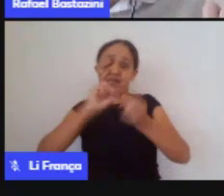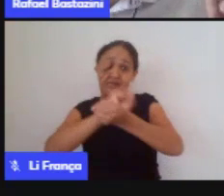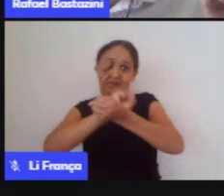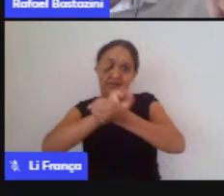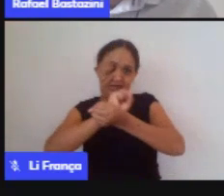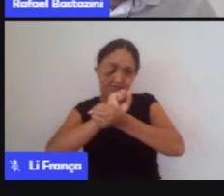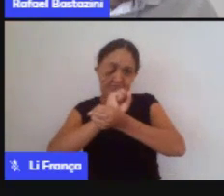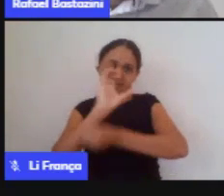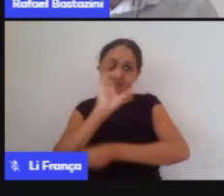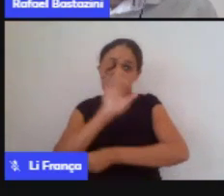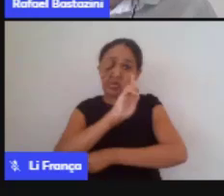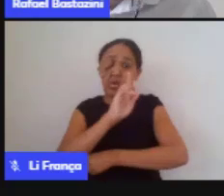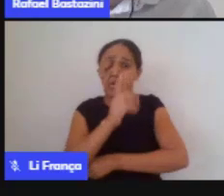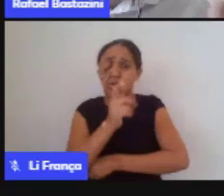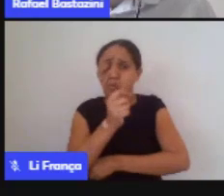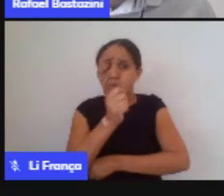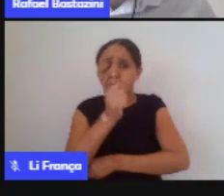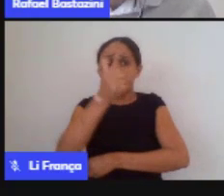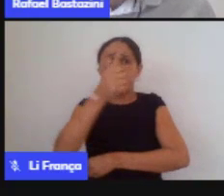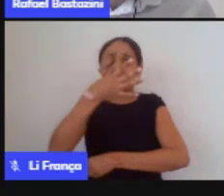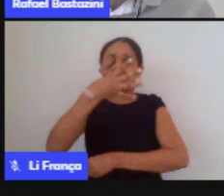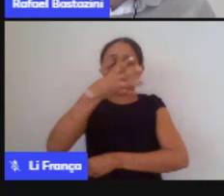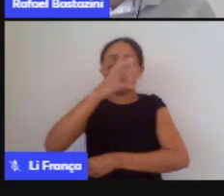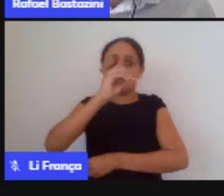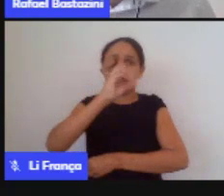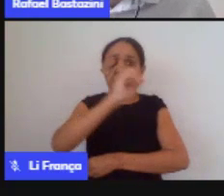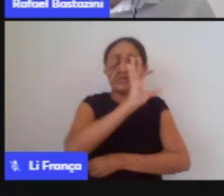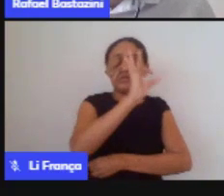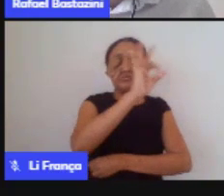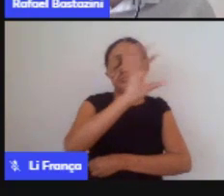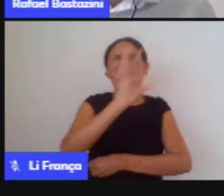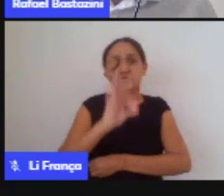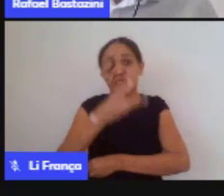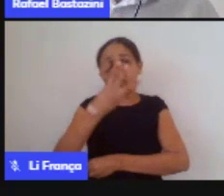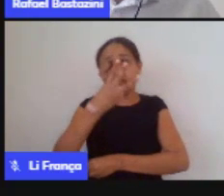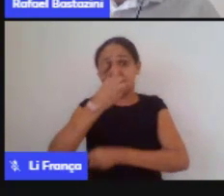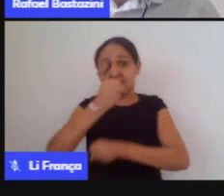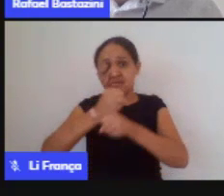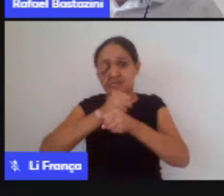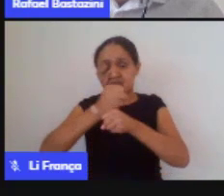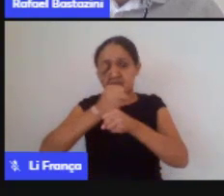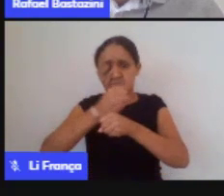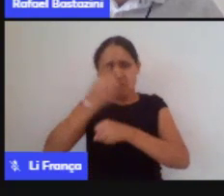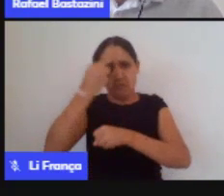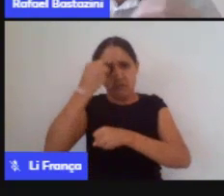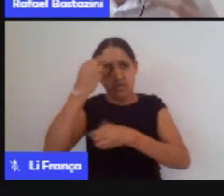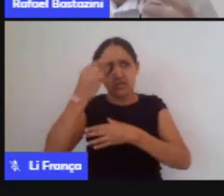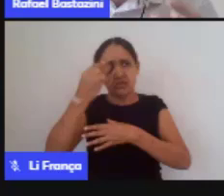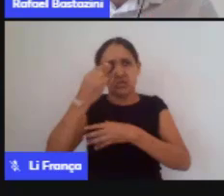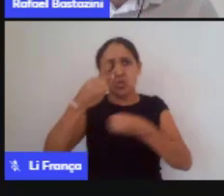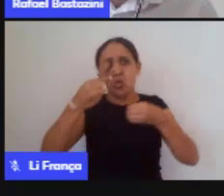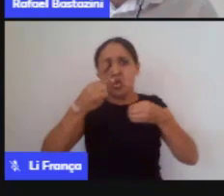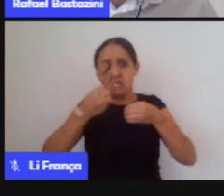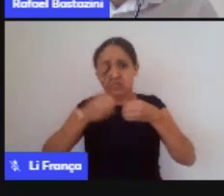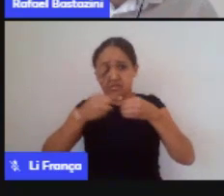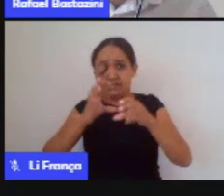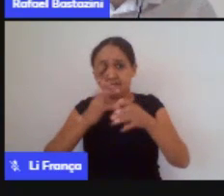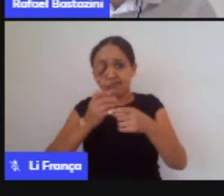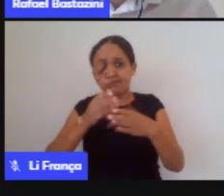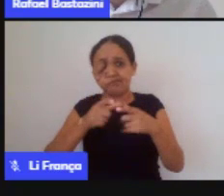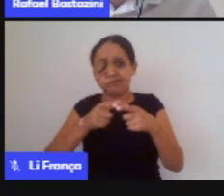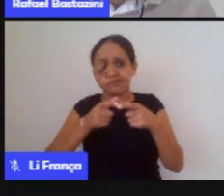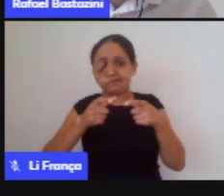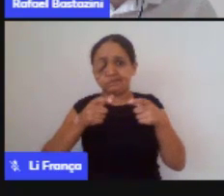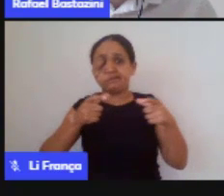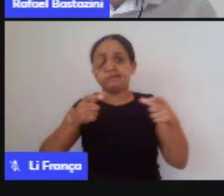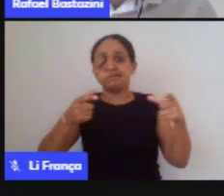de quase 400% em 3 anos. E pensa, uma cidade aumentando dessa maneira a quantidade